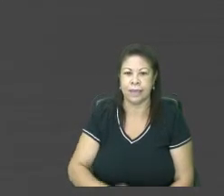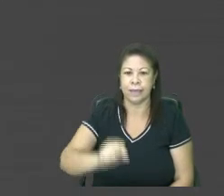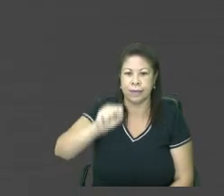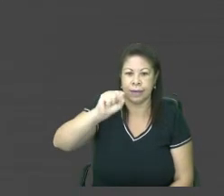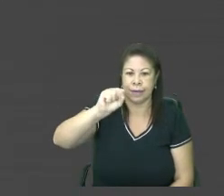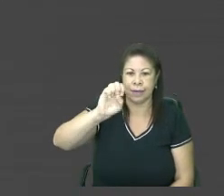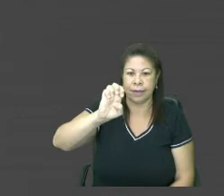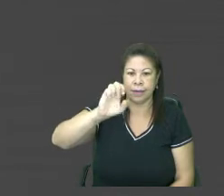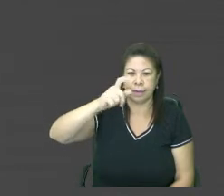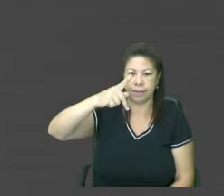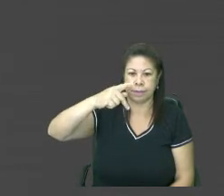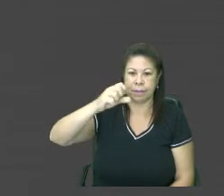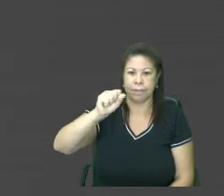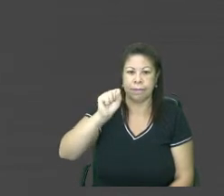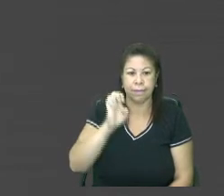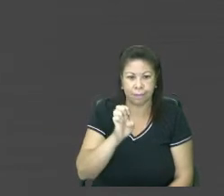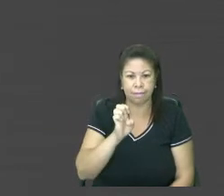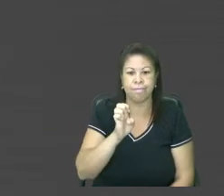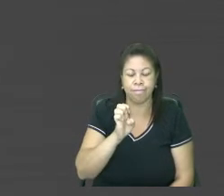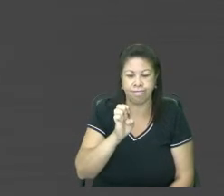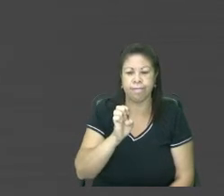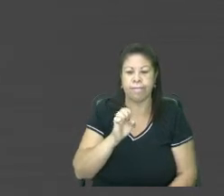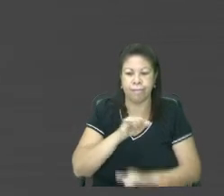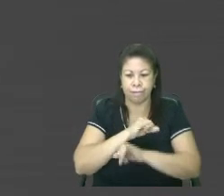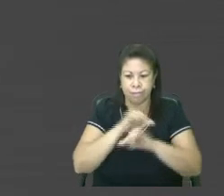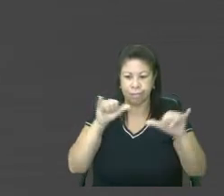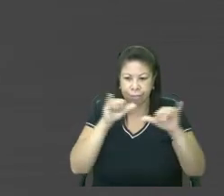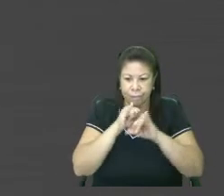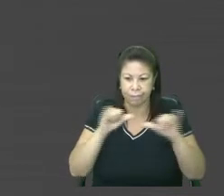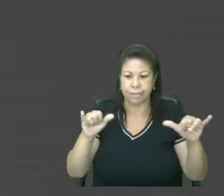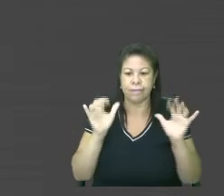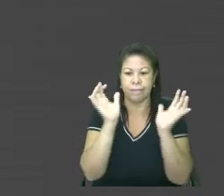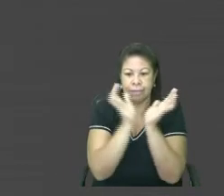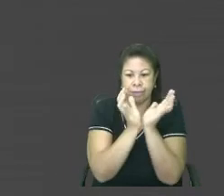Capacitações e atividades realizadas lá na equipe.